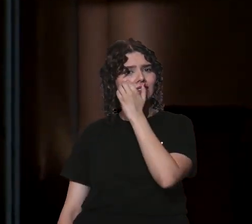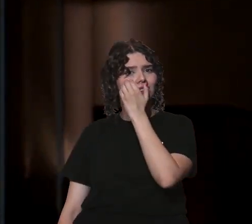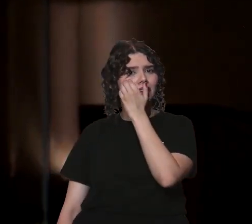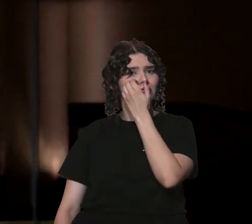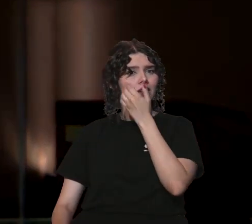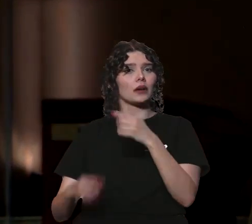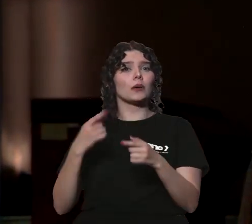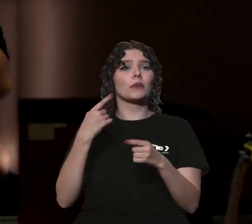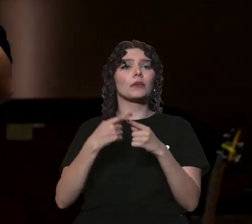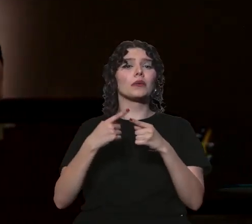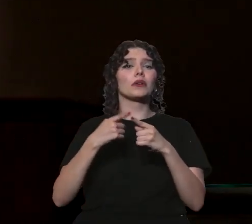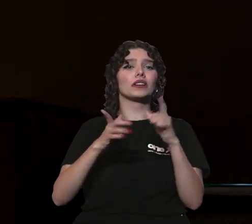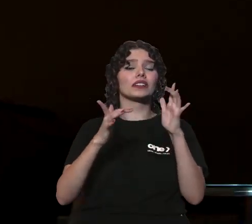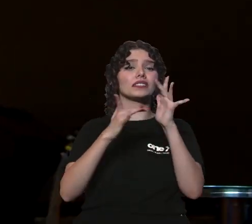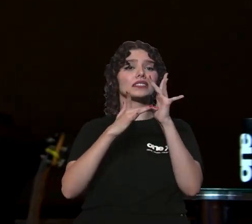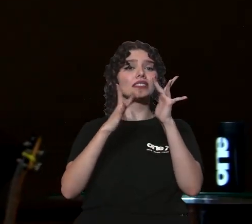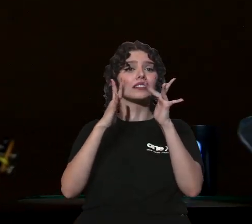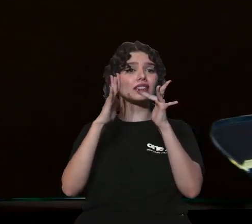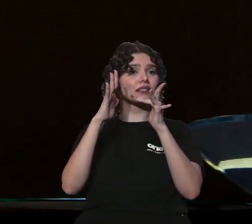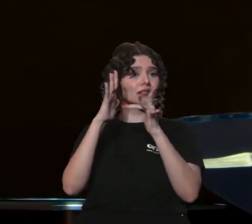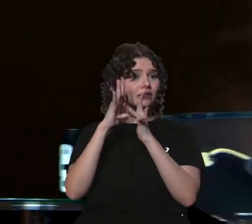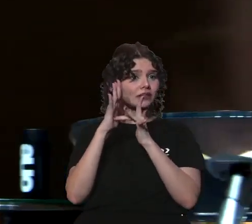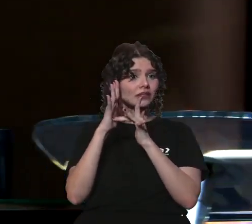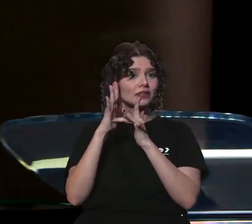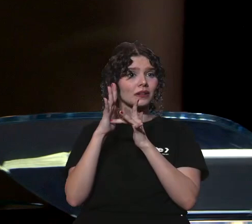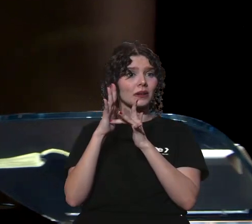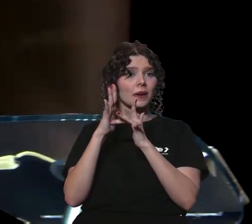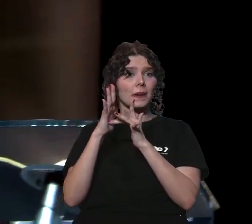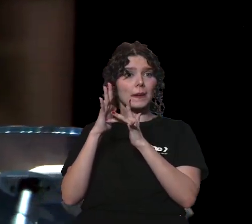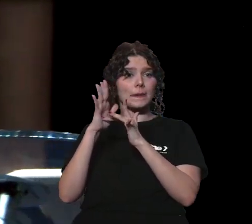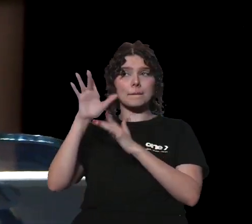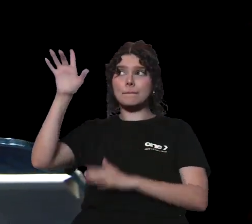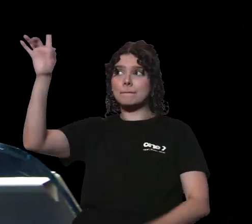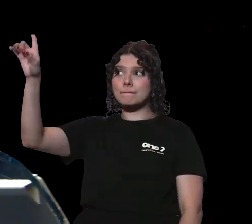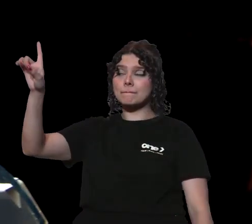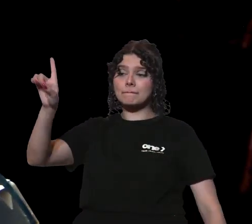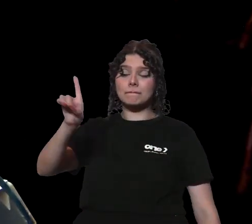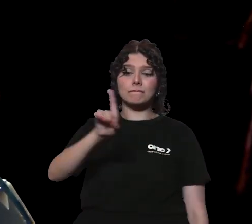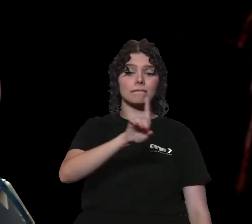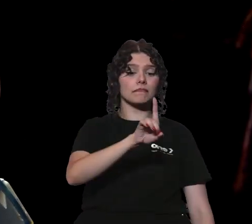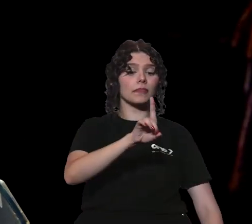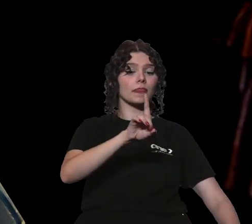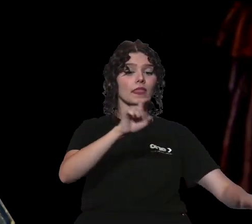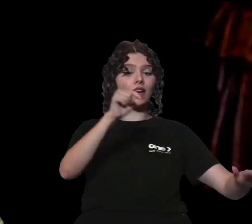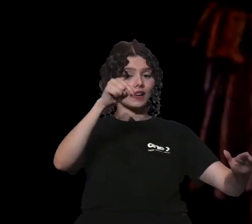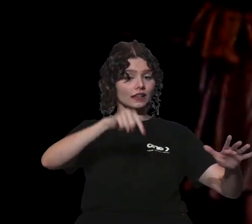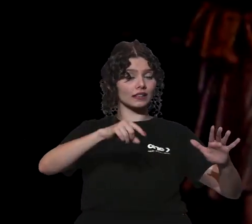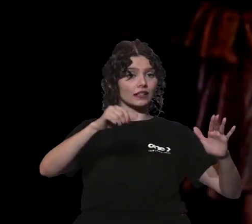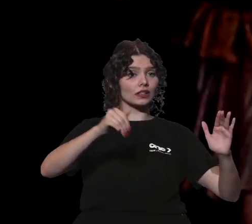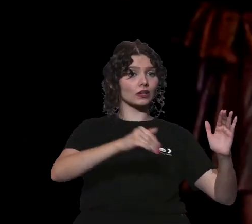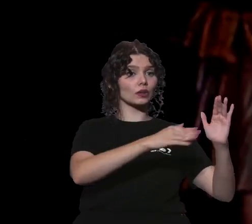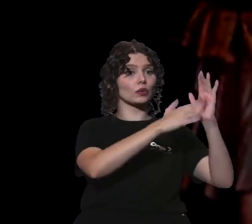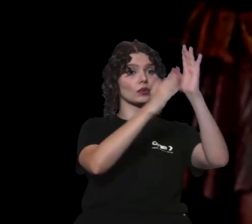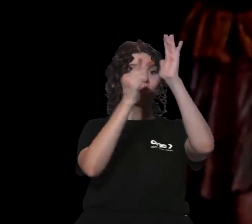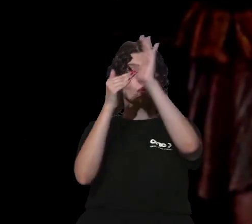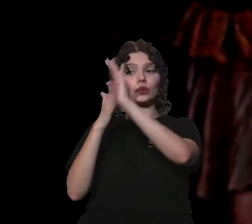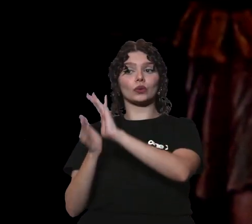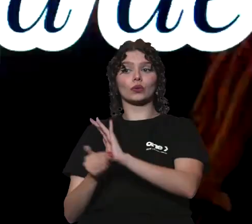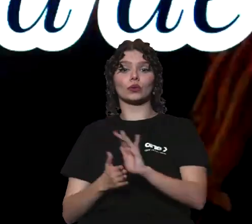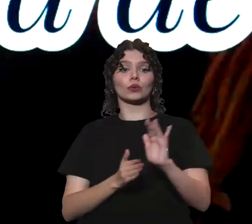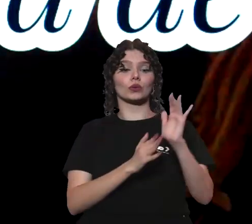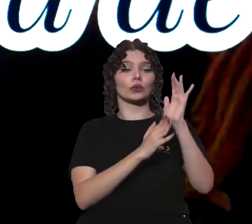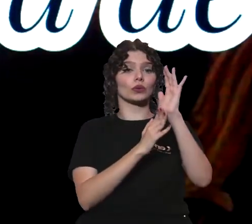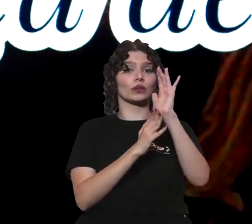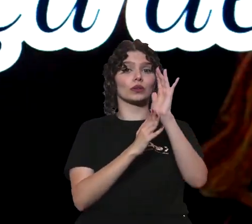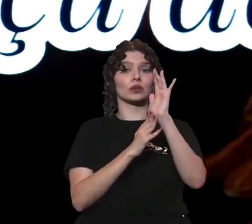Porque Jesus habita em meio aos louvores. Porque é a gente dizendo